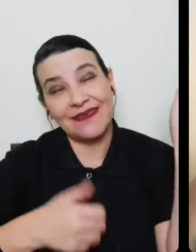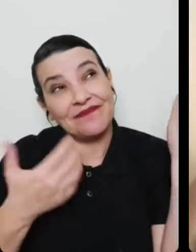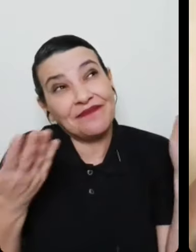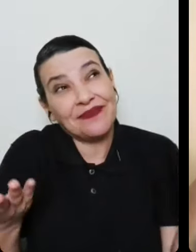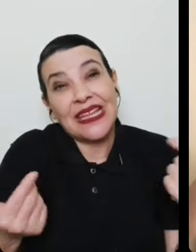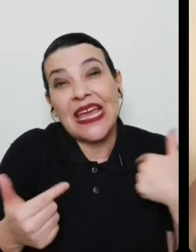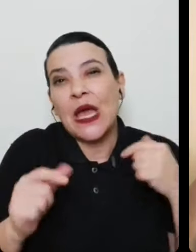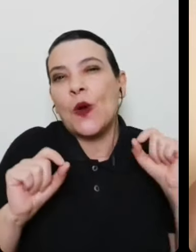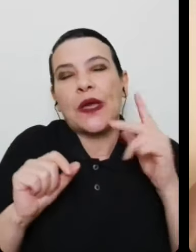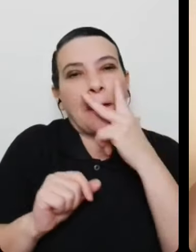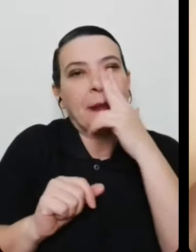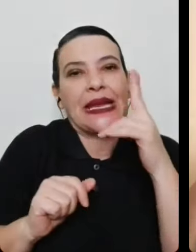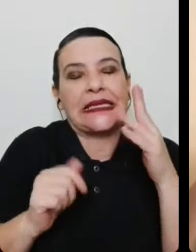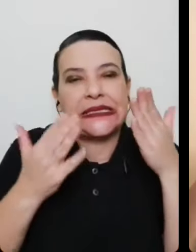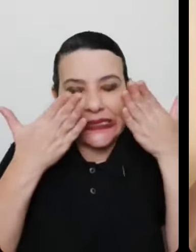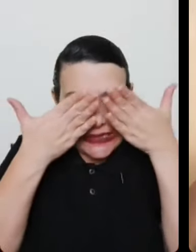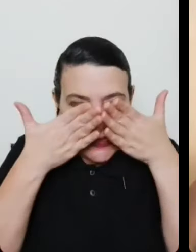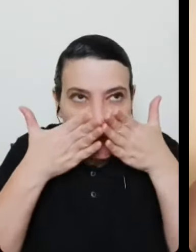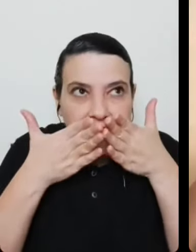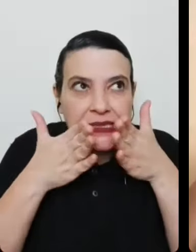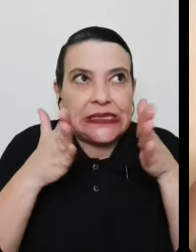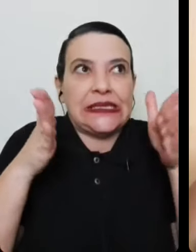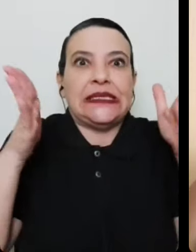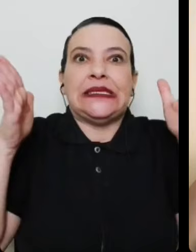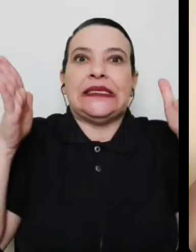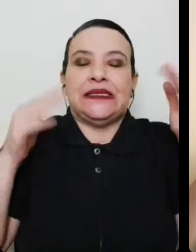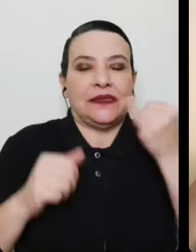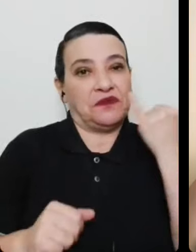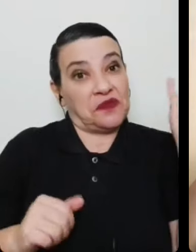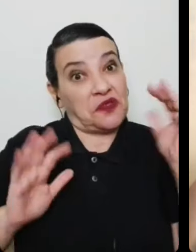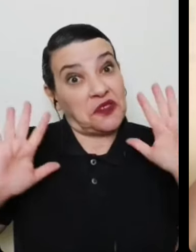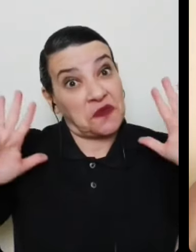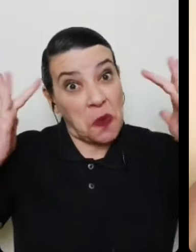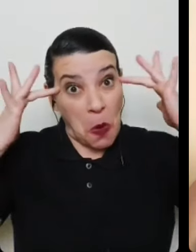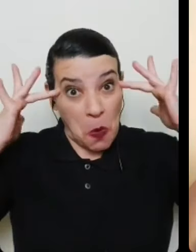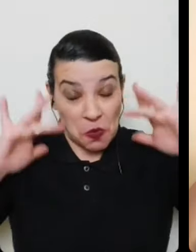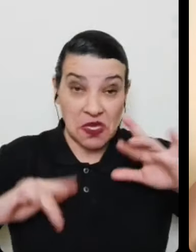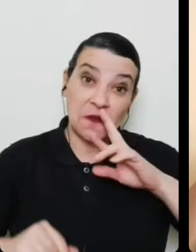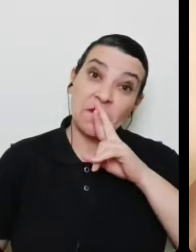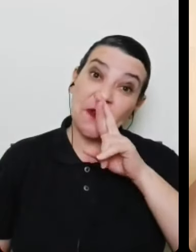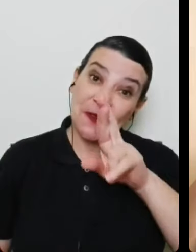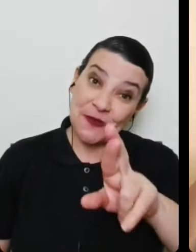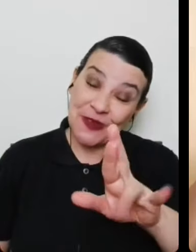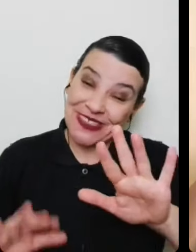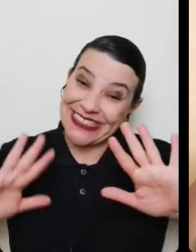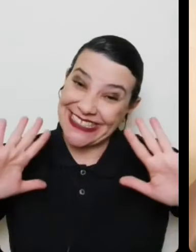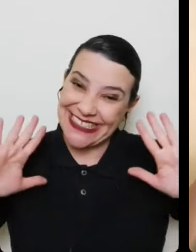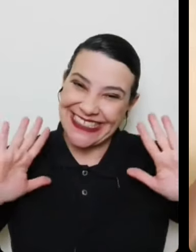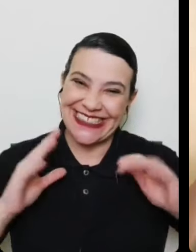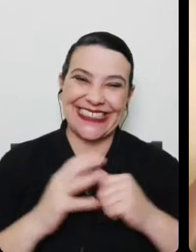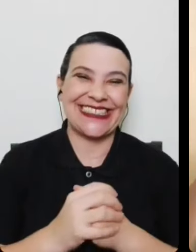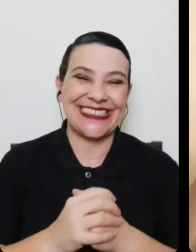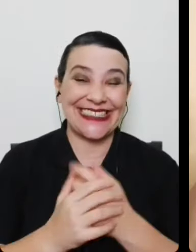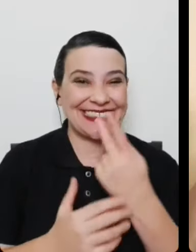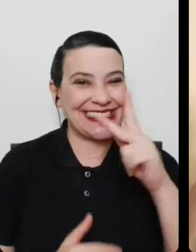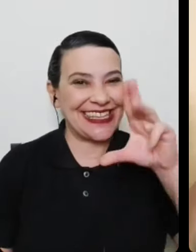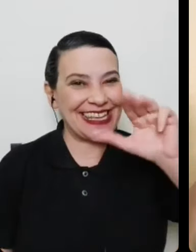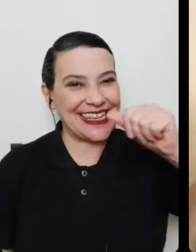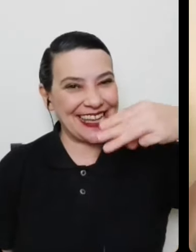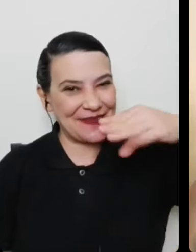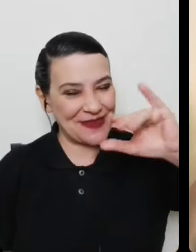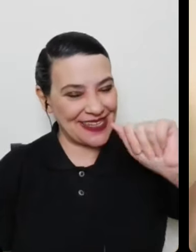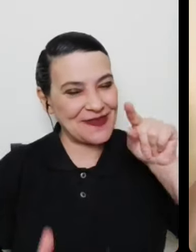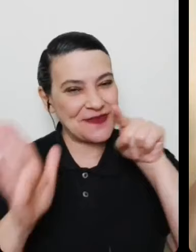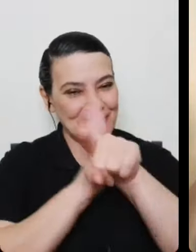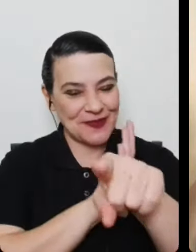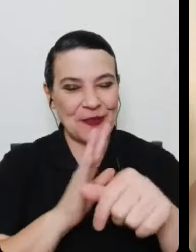consigo passar. Então, acho que nesse sentido, não sei se eu correspondi aí o que a Camila pretendia,